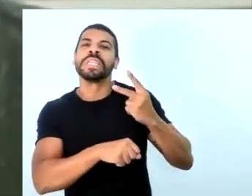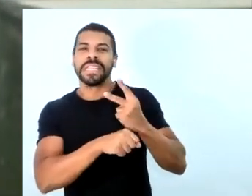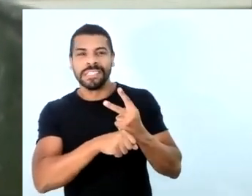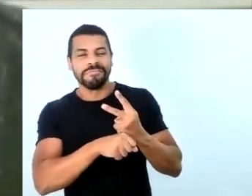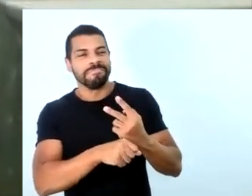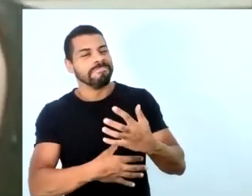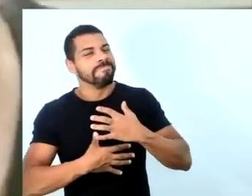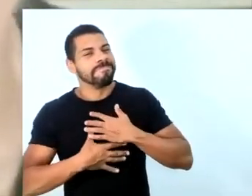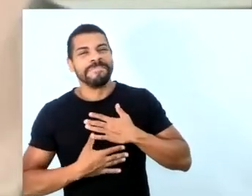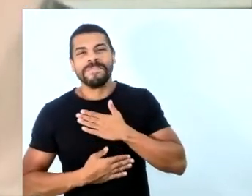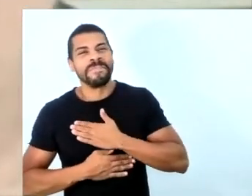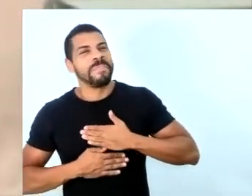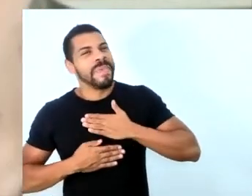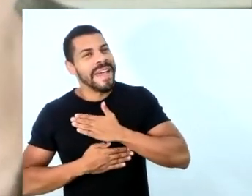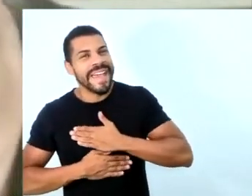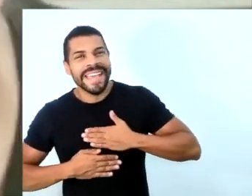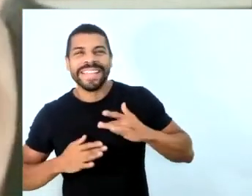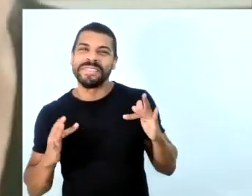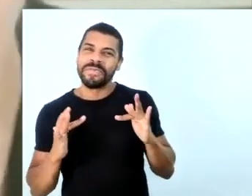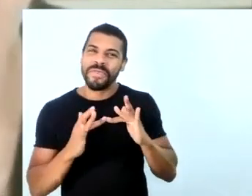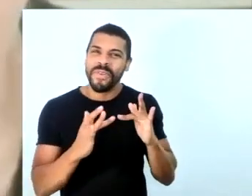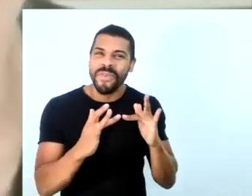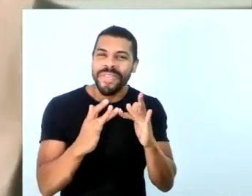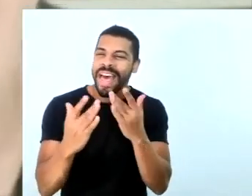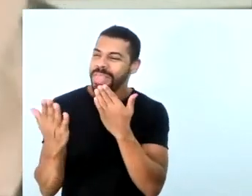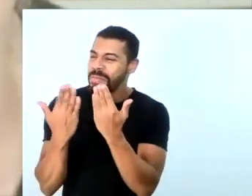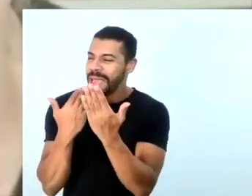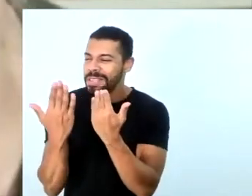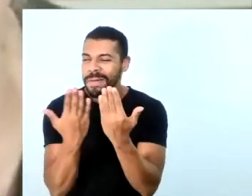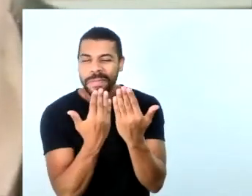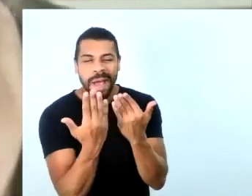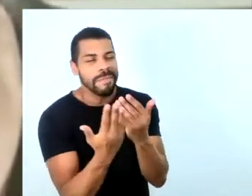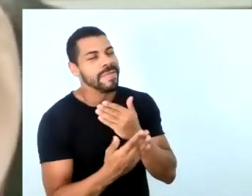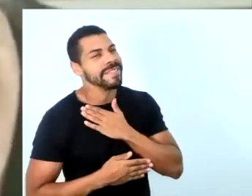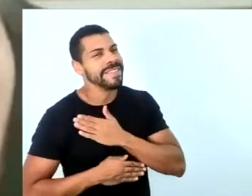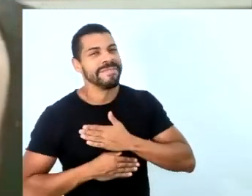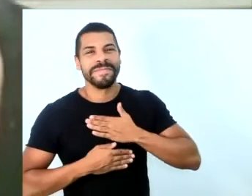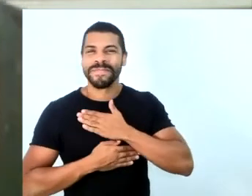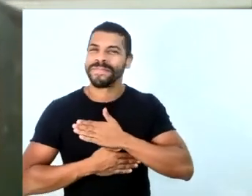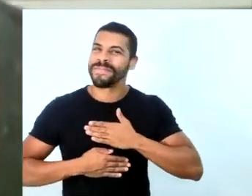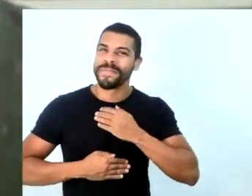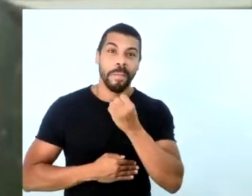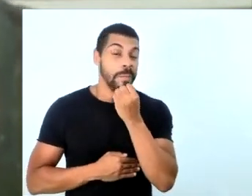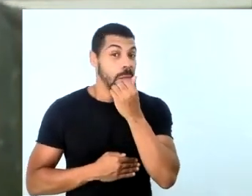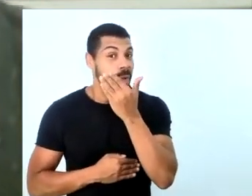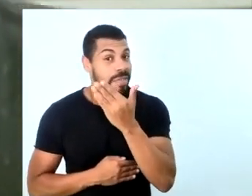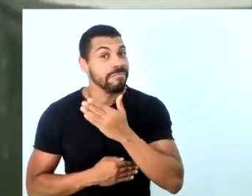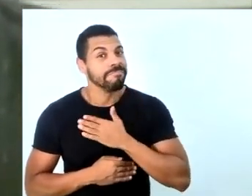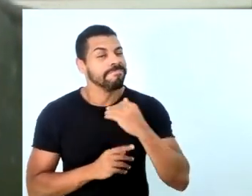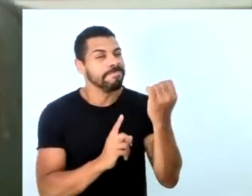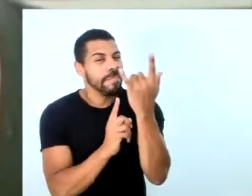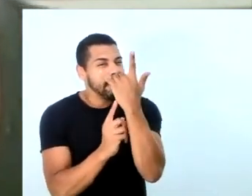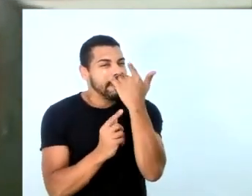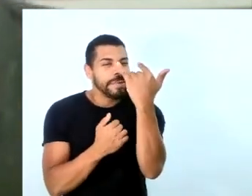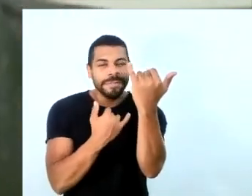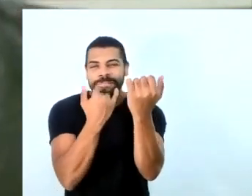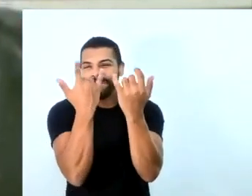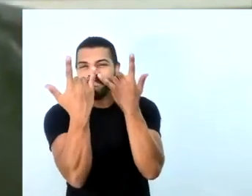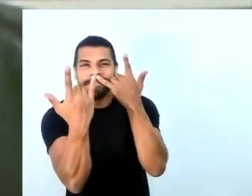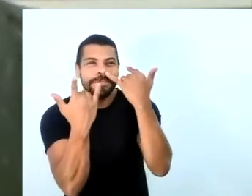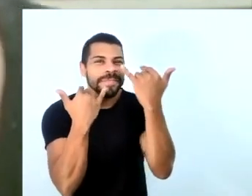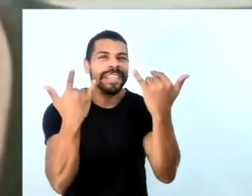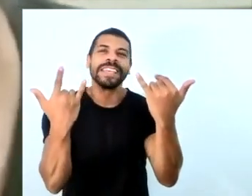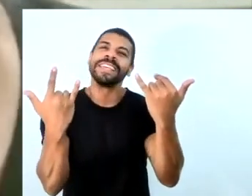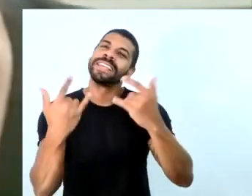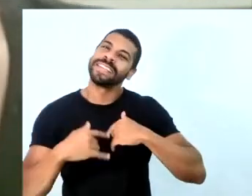anos atrás, e é sempre um prazer ter o contato com ela, falar com ela, sempre muito gostoso, muito, muito